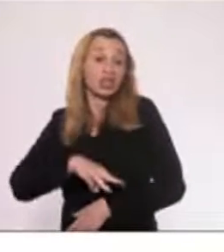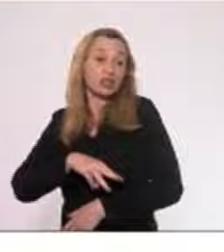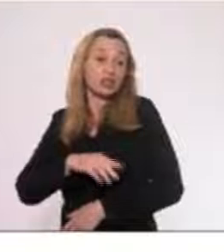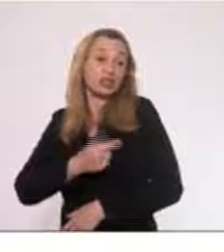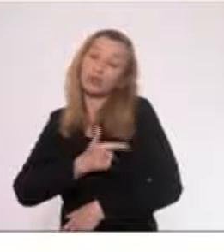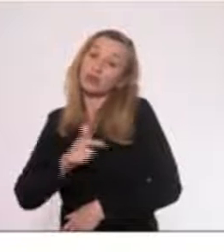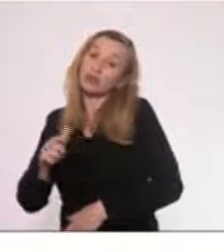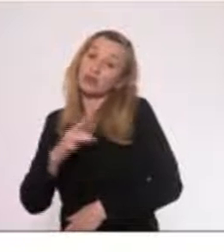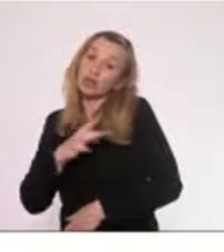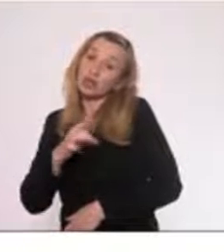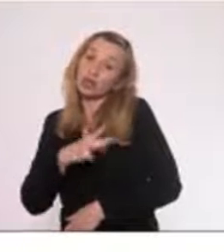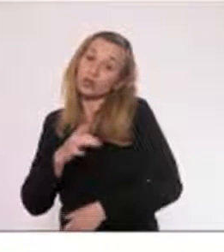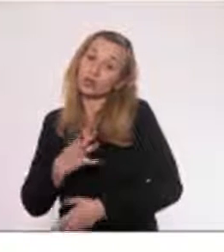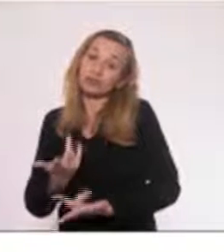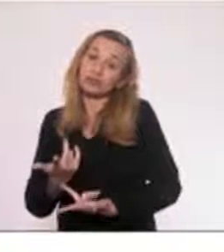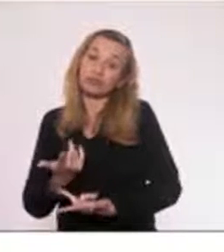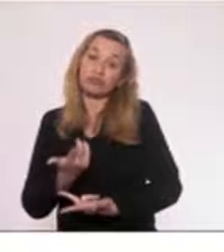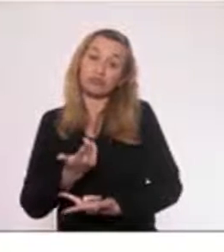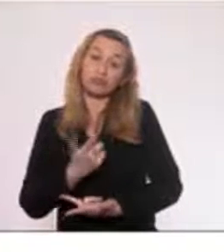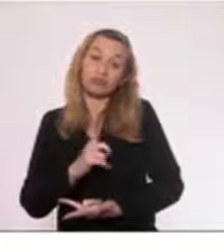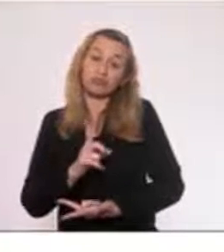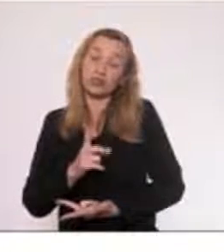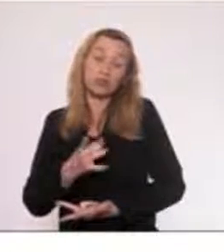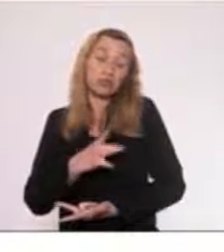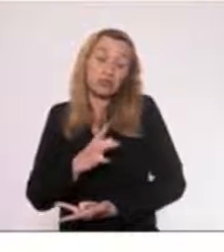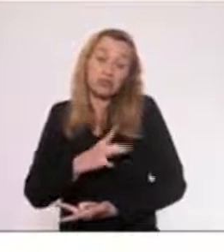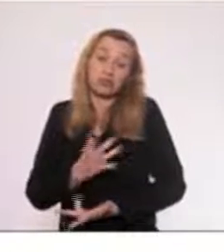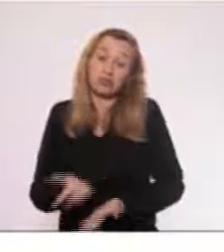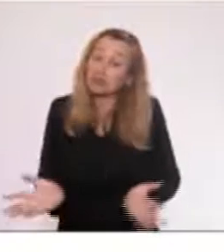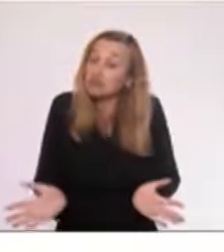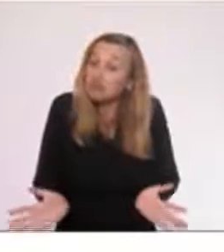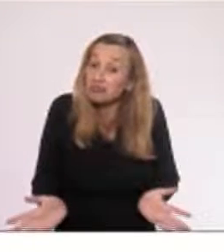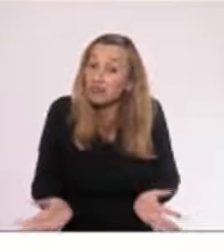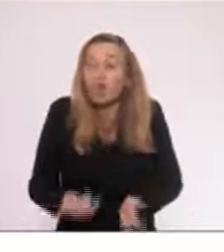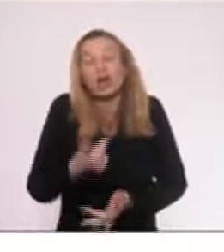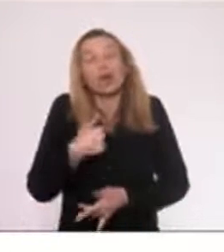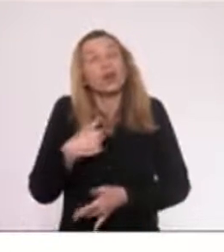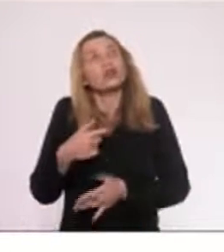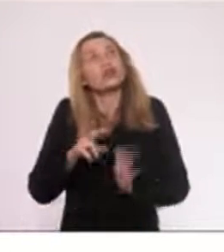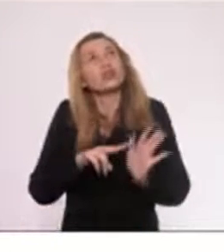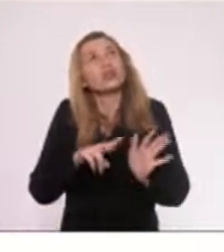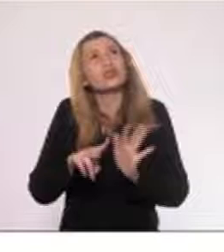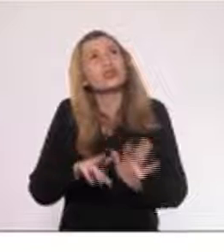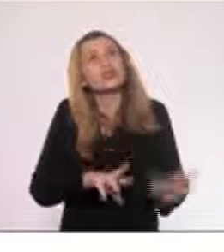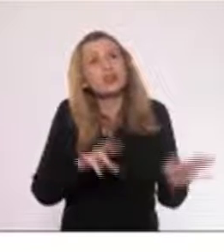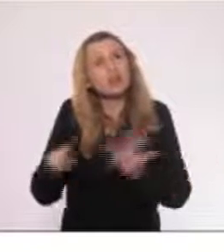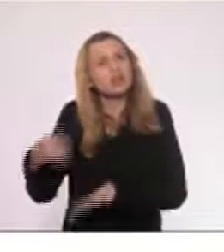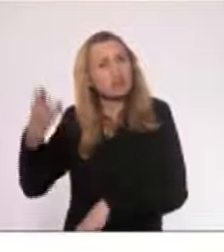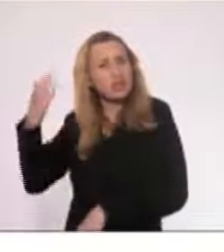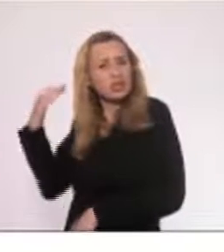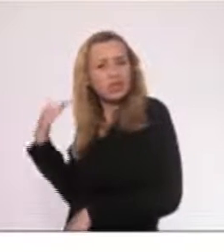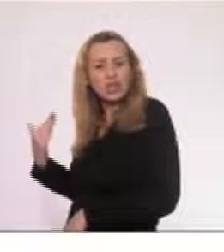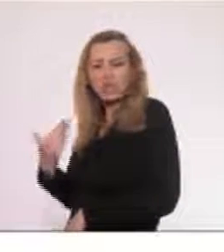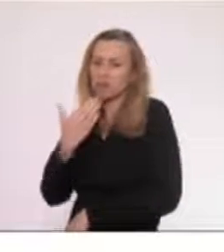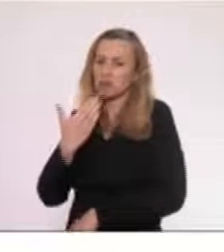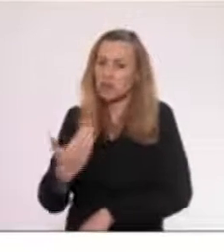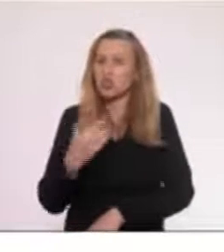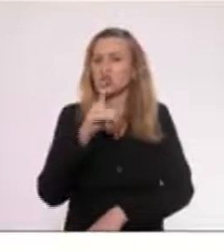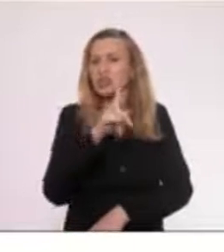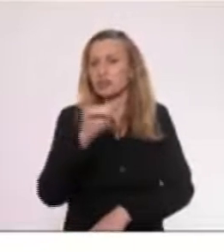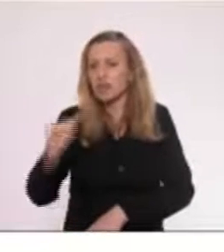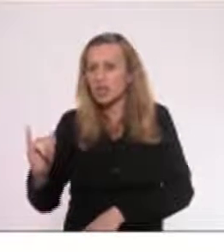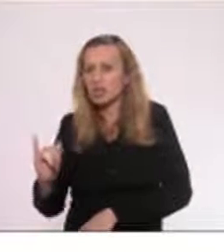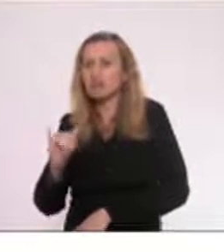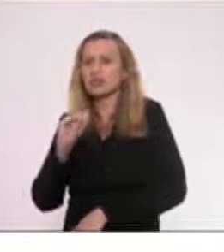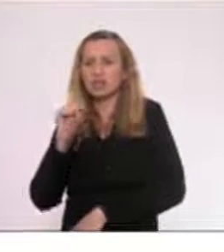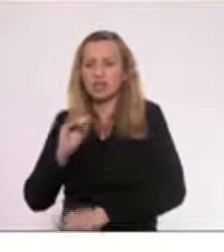teme? Eu, inclusive, na semana passada, quando protocolamos o pedido de CPI nessa